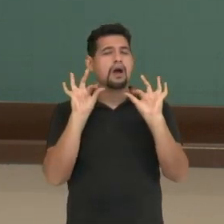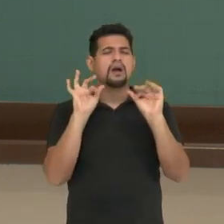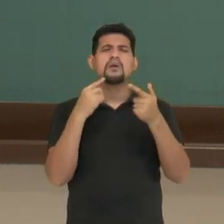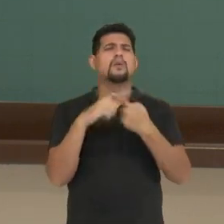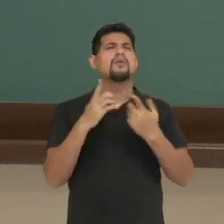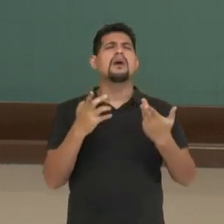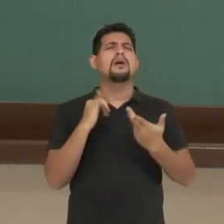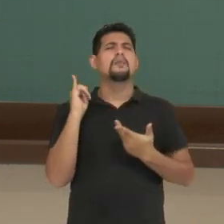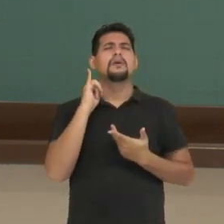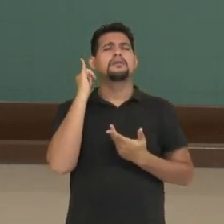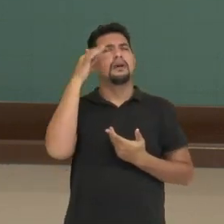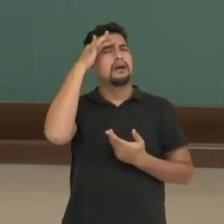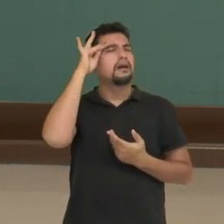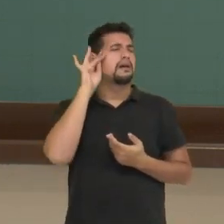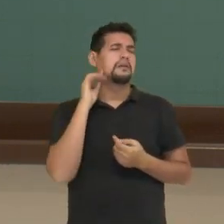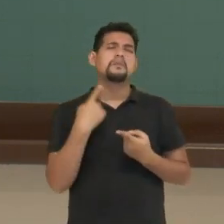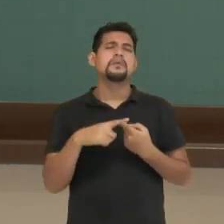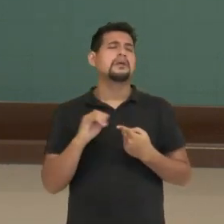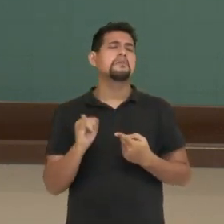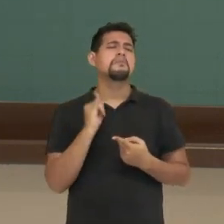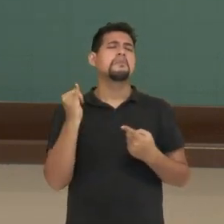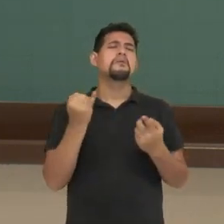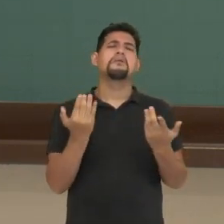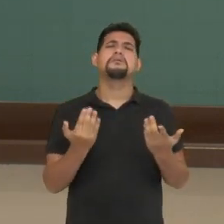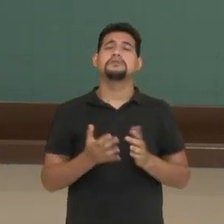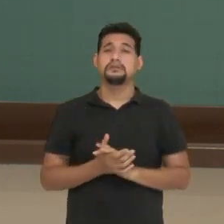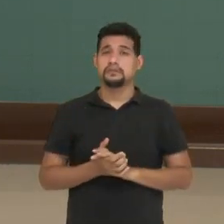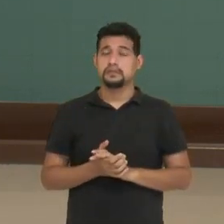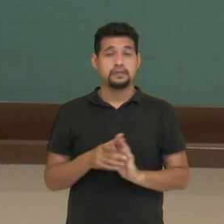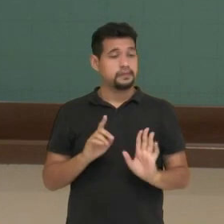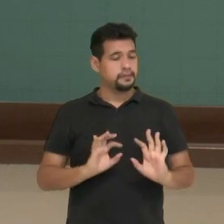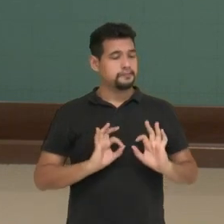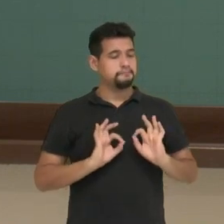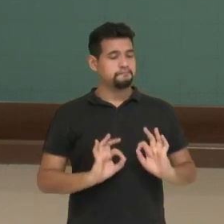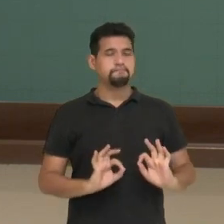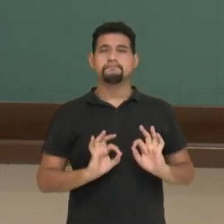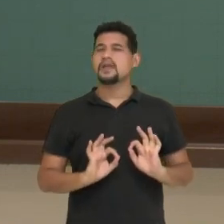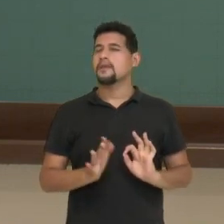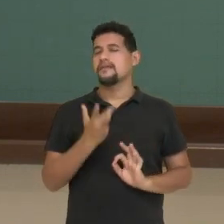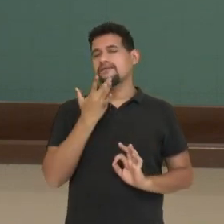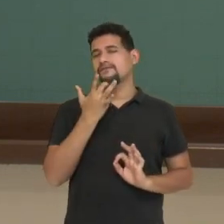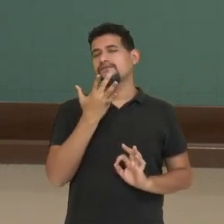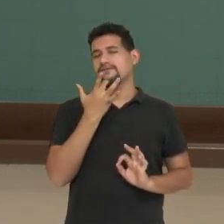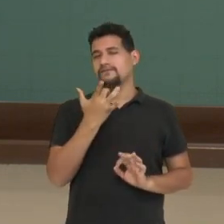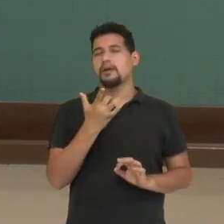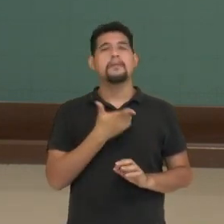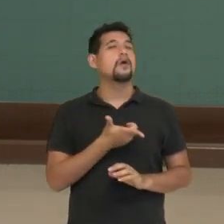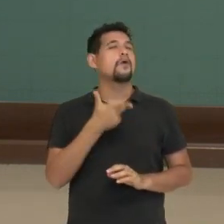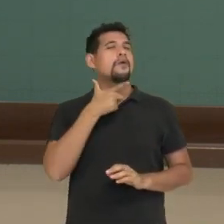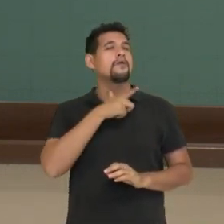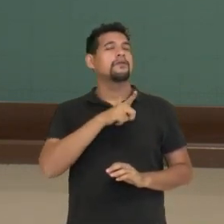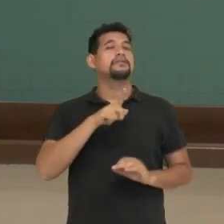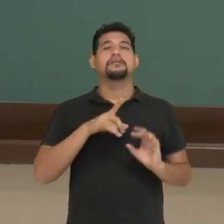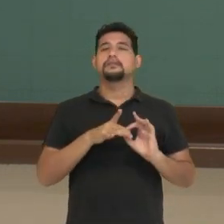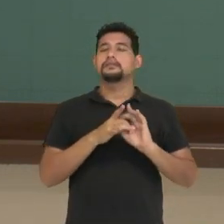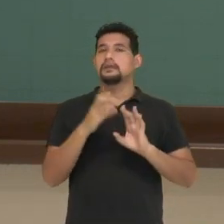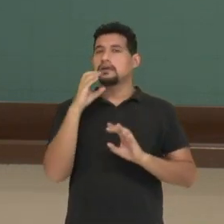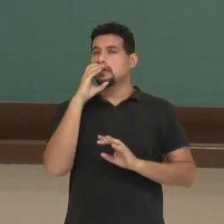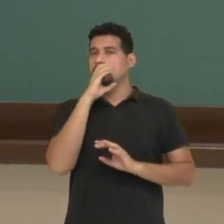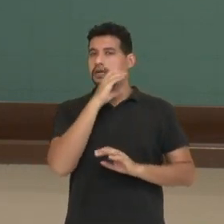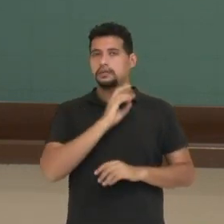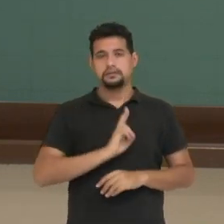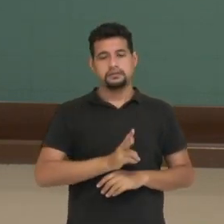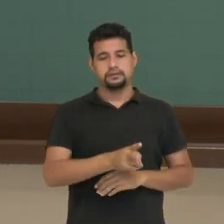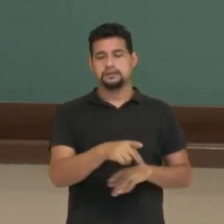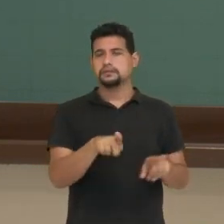Qual é a importância de suar, né, para esse grupo? É justamente para facilitar, para conseguir manter essa temperatura